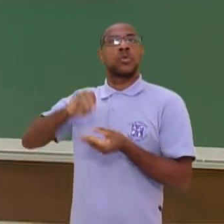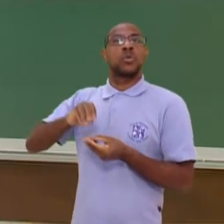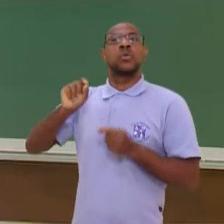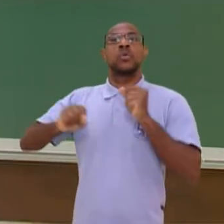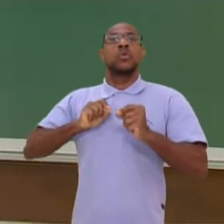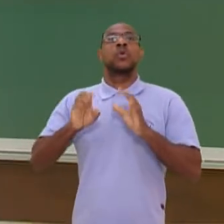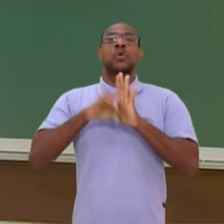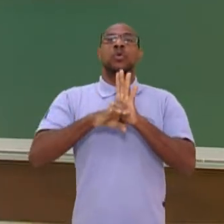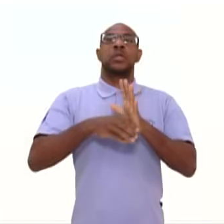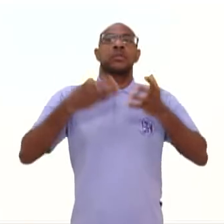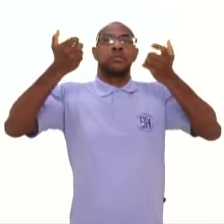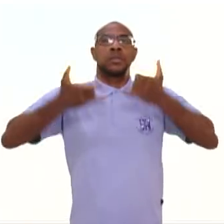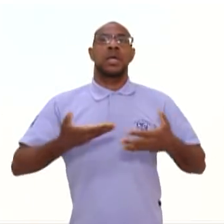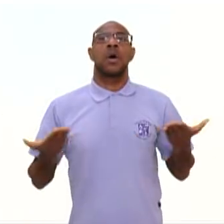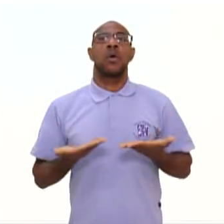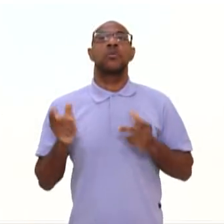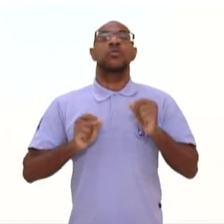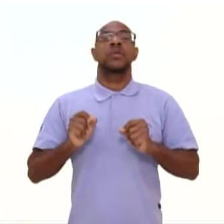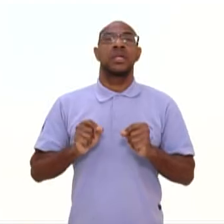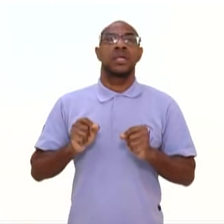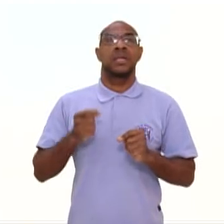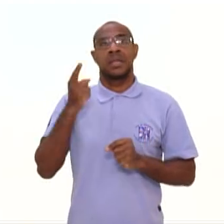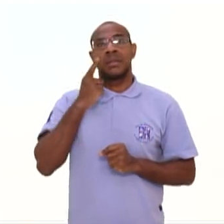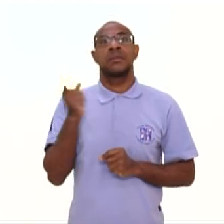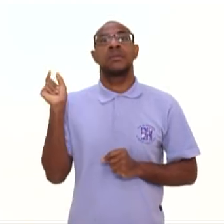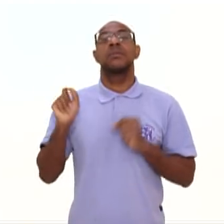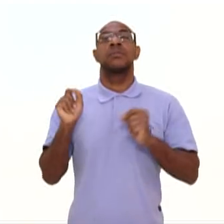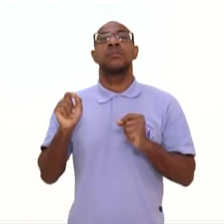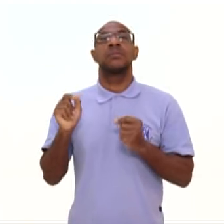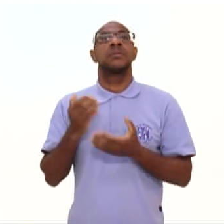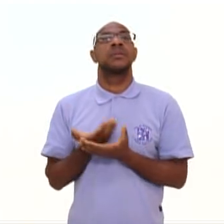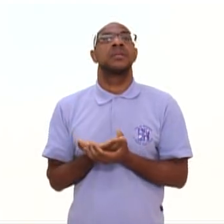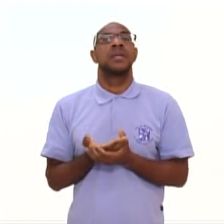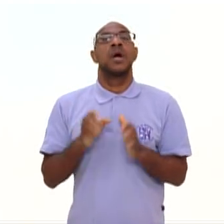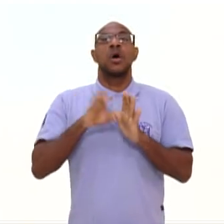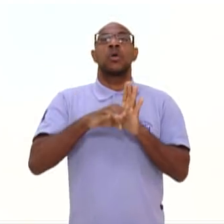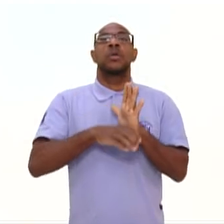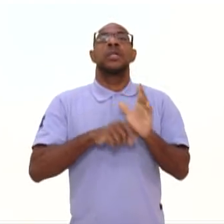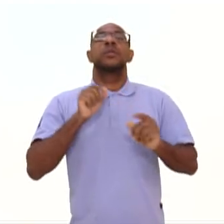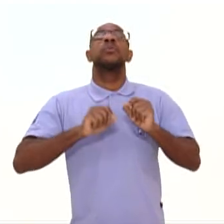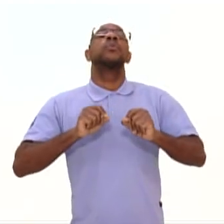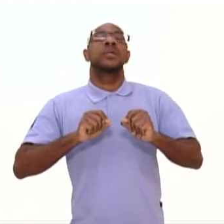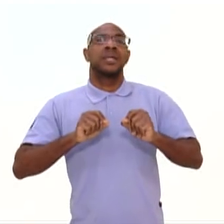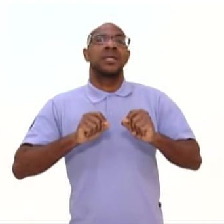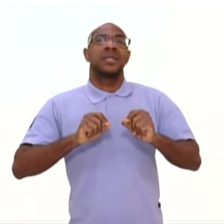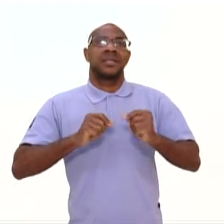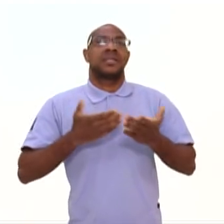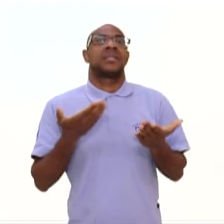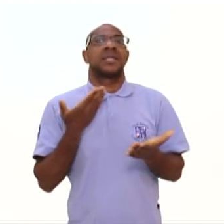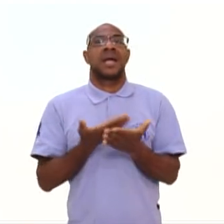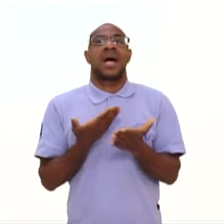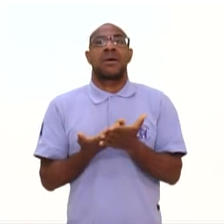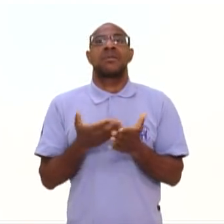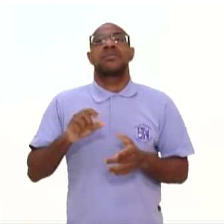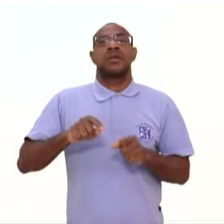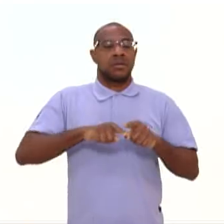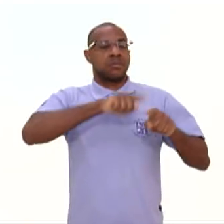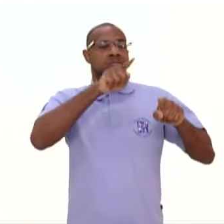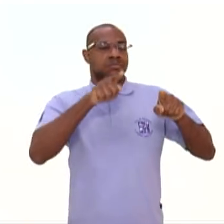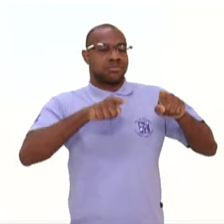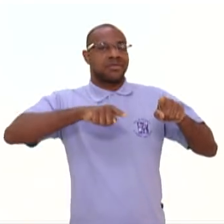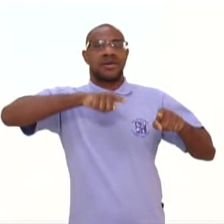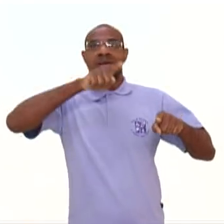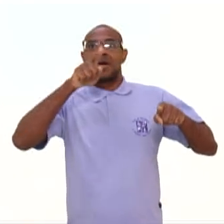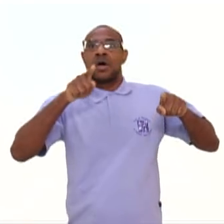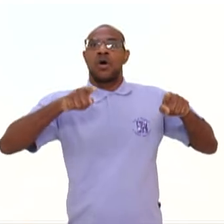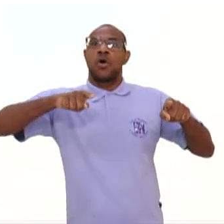o conceito que vimos ali. Então, demos uma ênfase, uma entrada nesse conceito dessa basicamente primeira aula sobre ondas, trabalhando um pouquinho